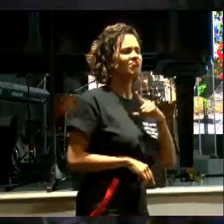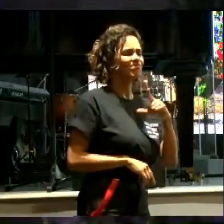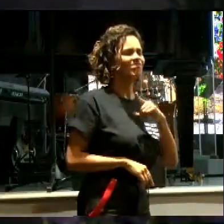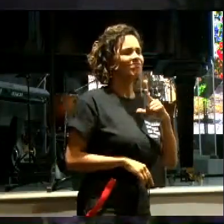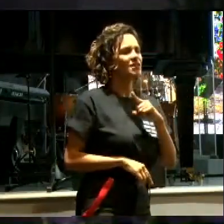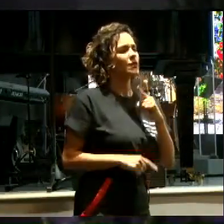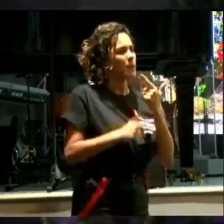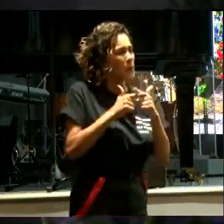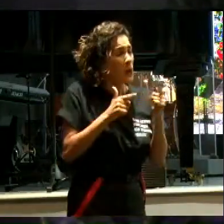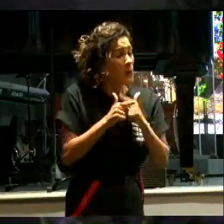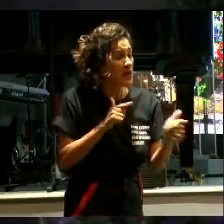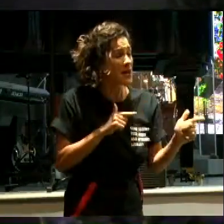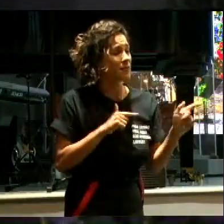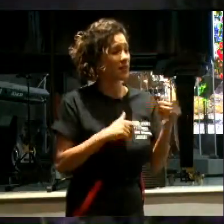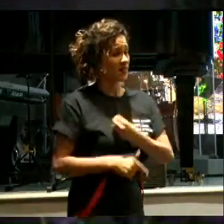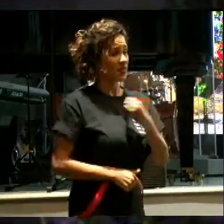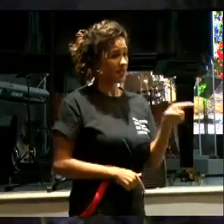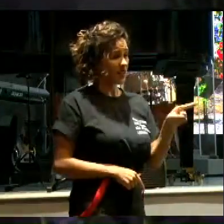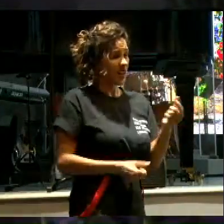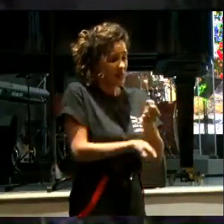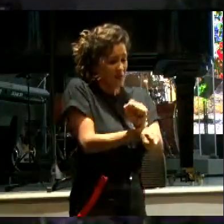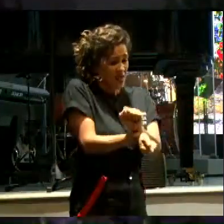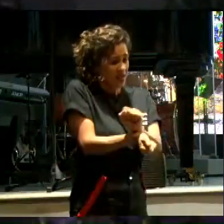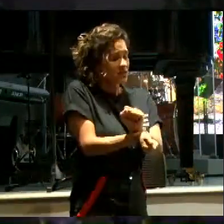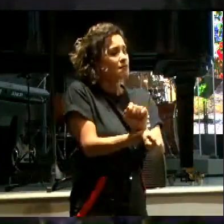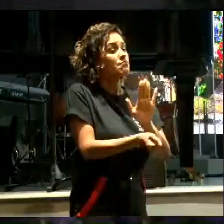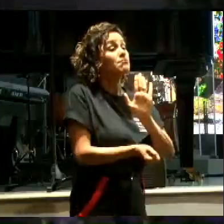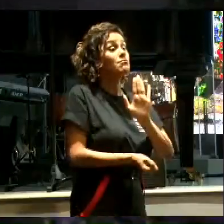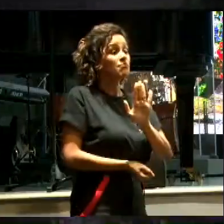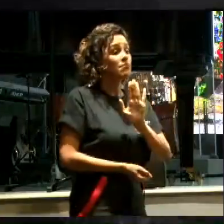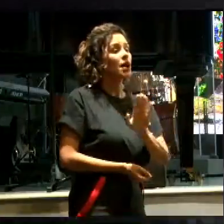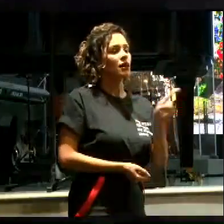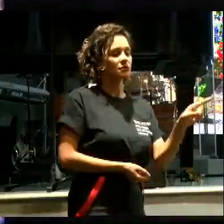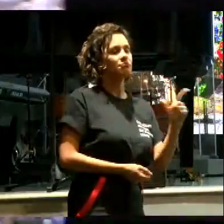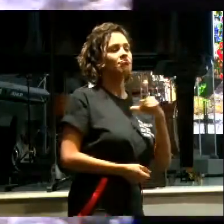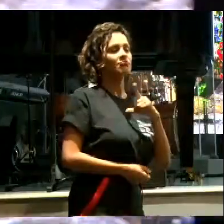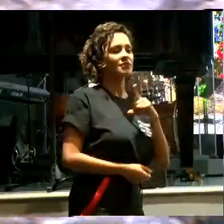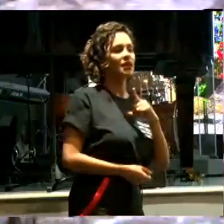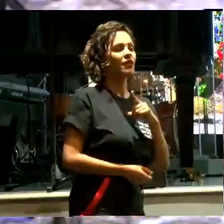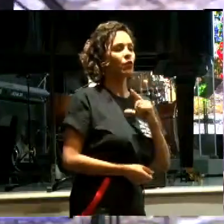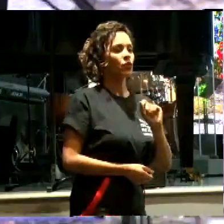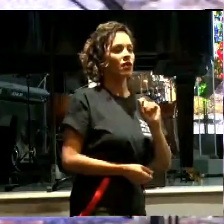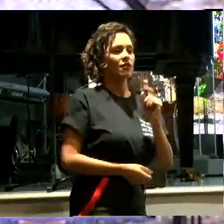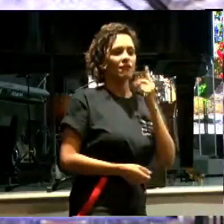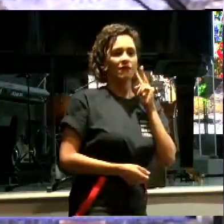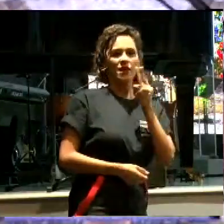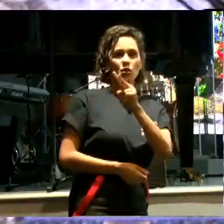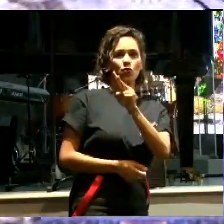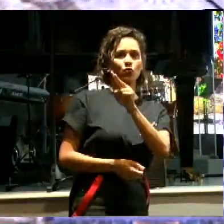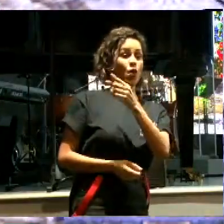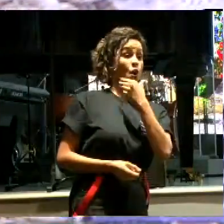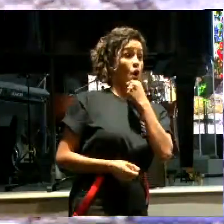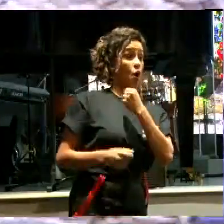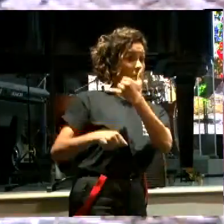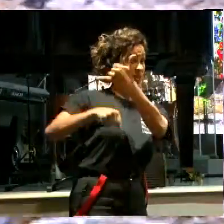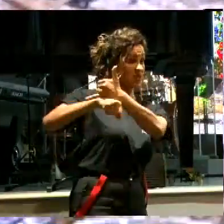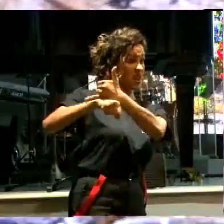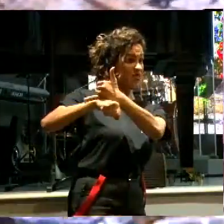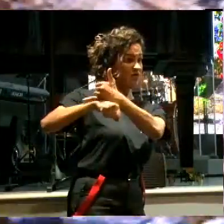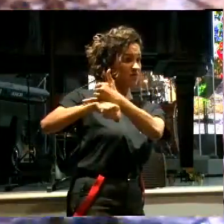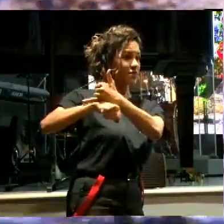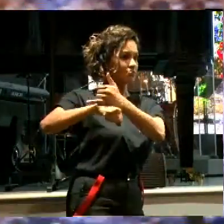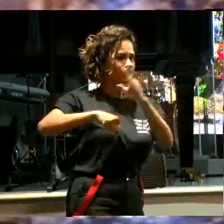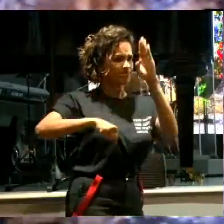vida dela, que foi o homem que tinha levado ela cativa, o homem